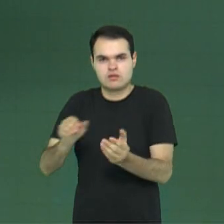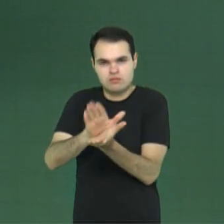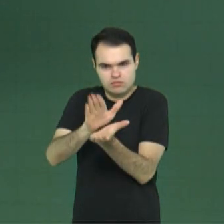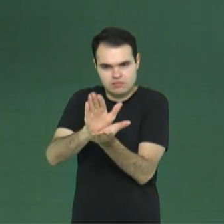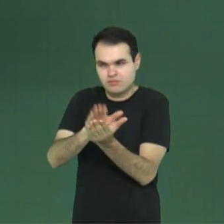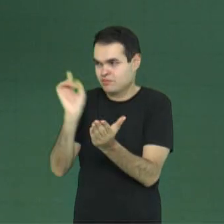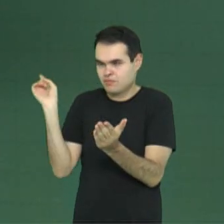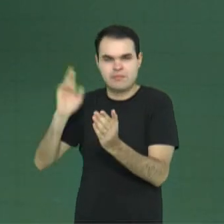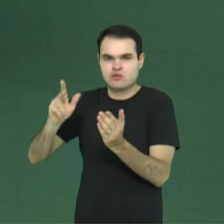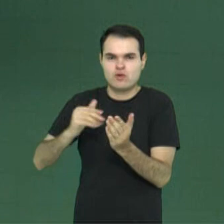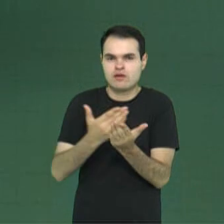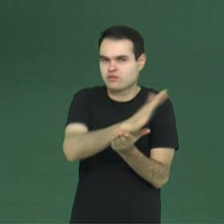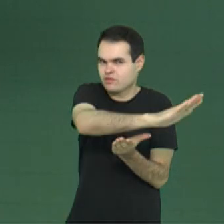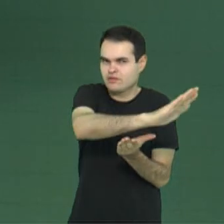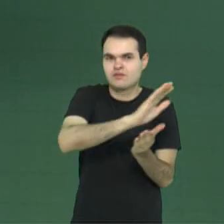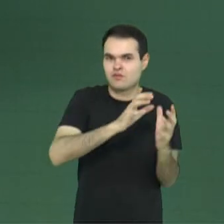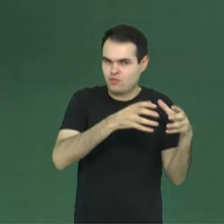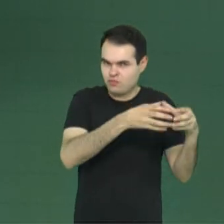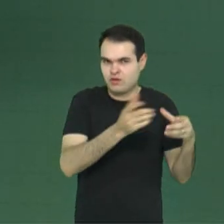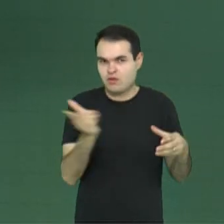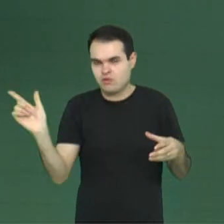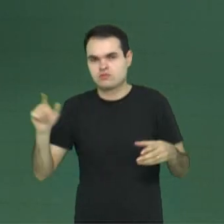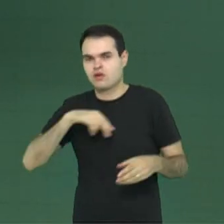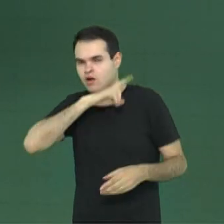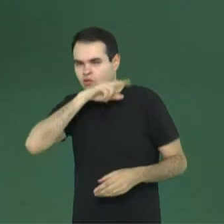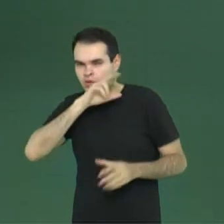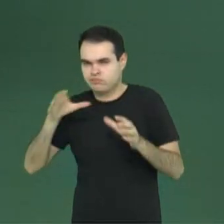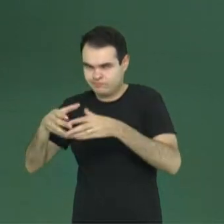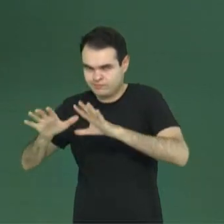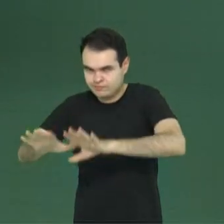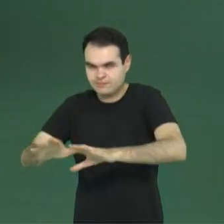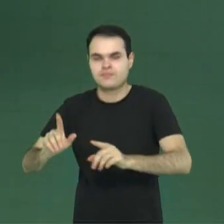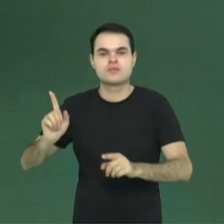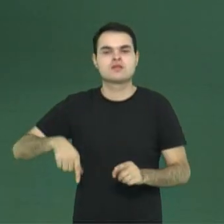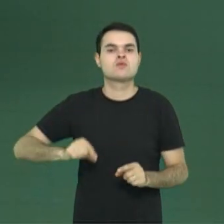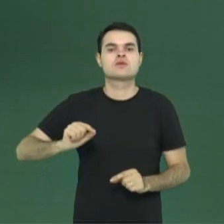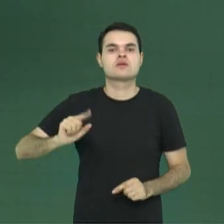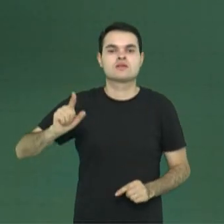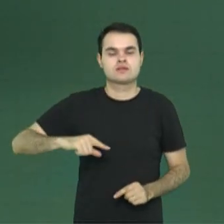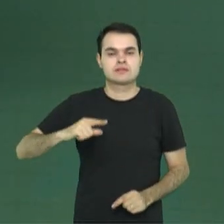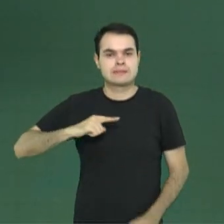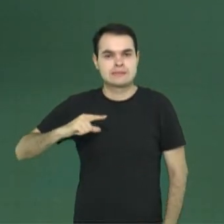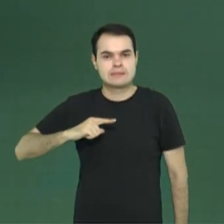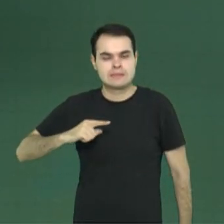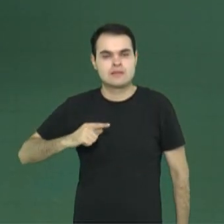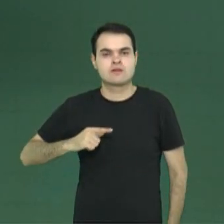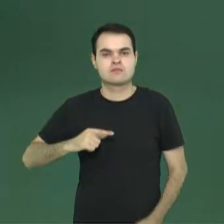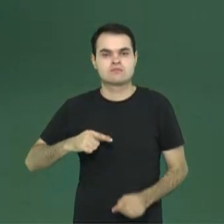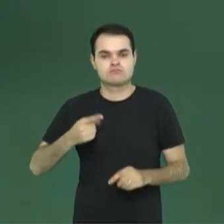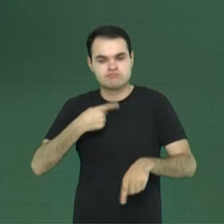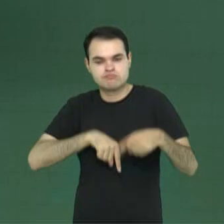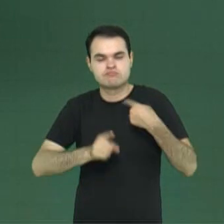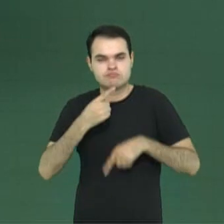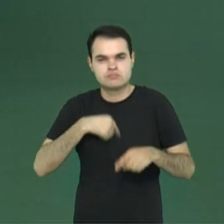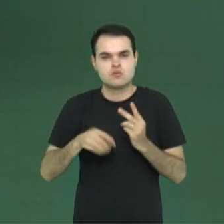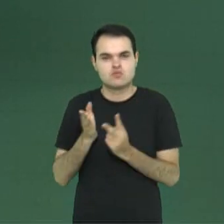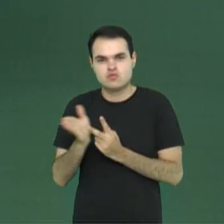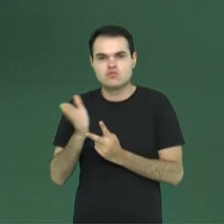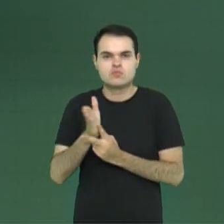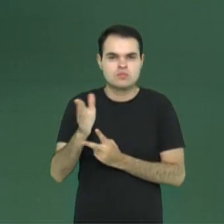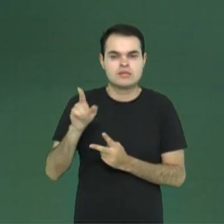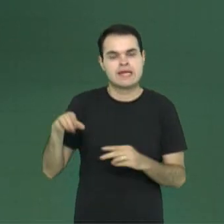crocodile aqui no, na imagem para vocês, tá? Os não reptilianos, eles têm uma circulação dupla também, e essa circulação ela